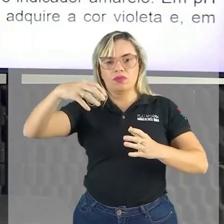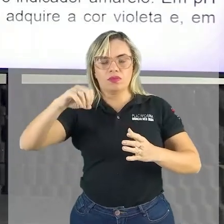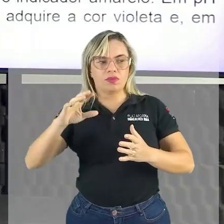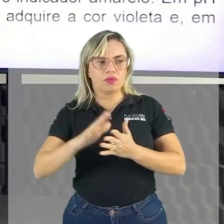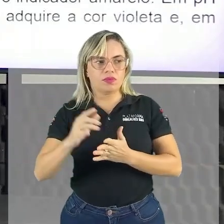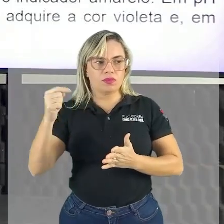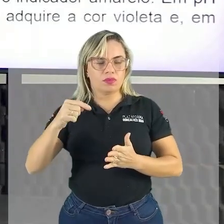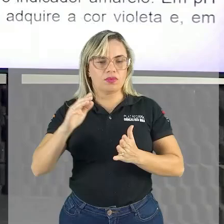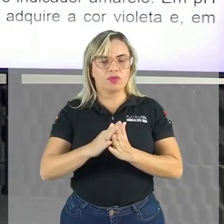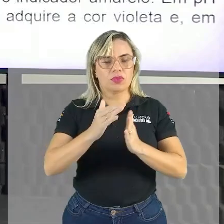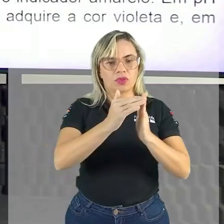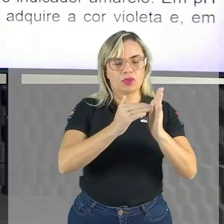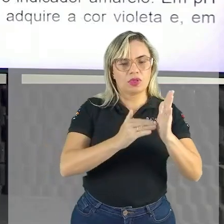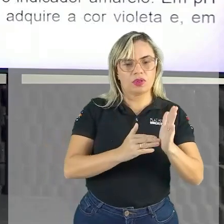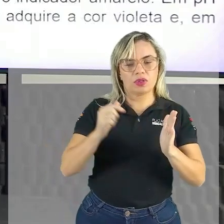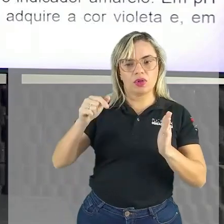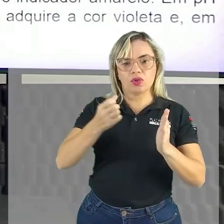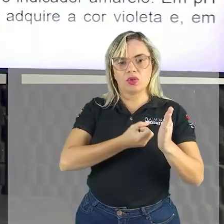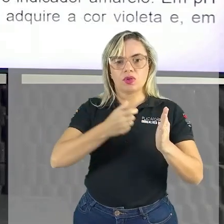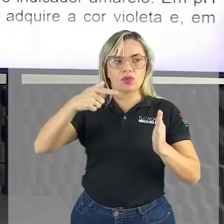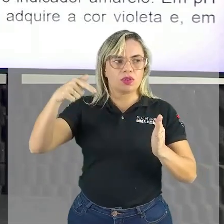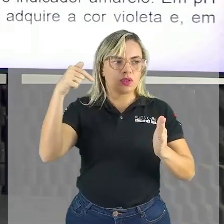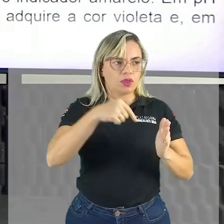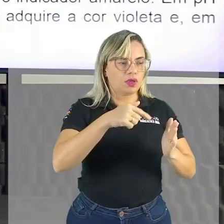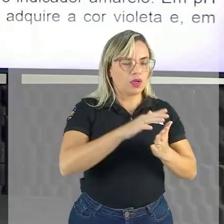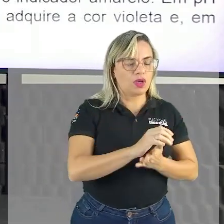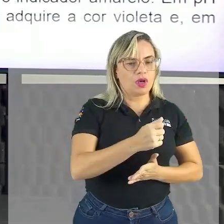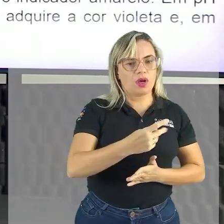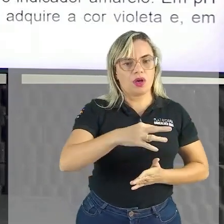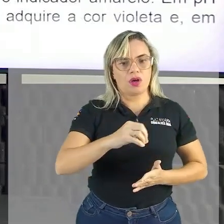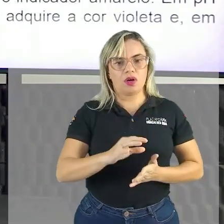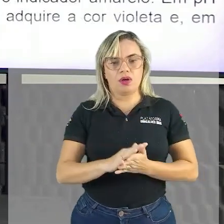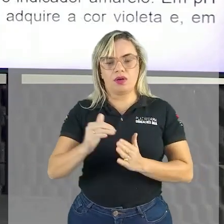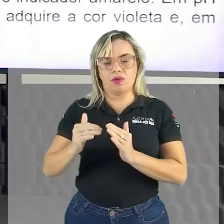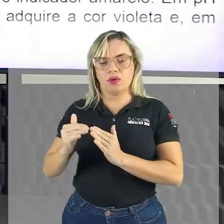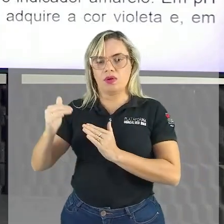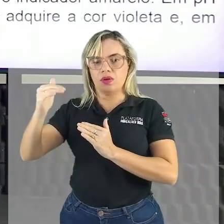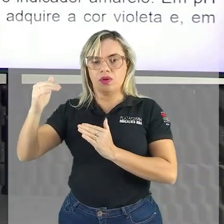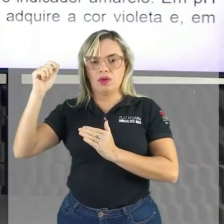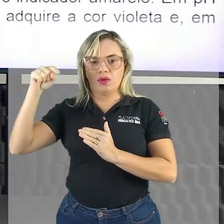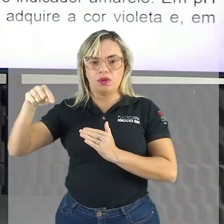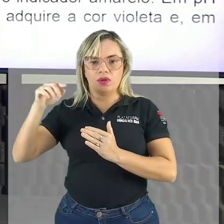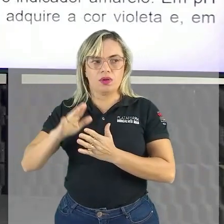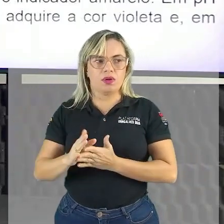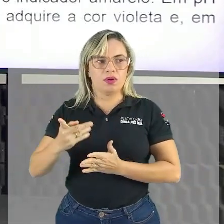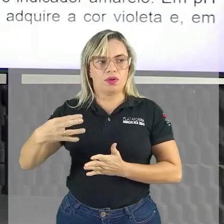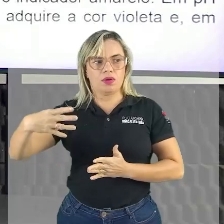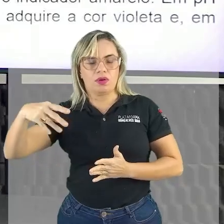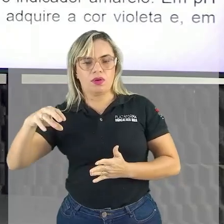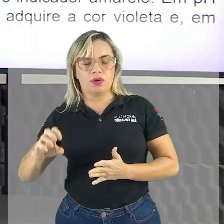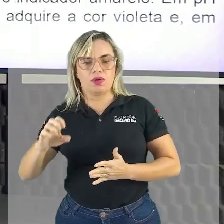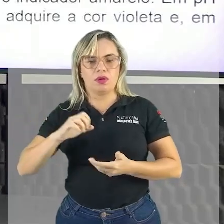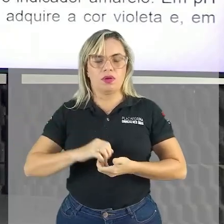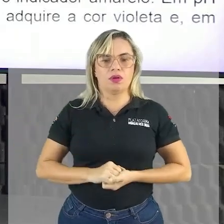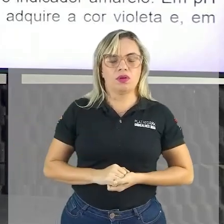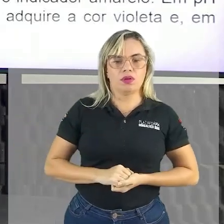estiver abaixo de 7, o caráter é ácido. E se estiver acima de 7, o caráter é básico.